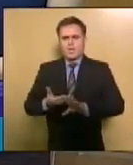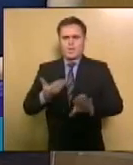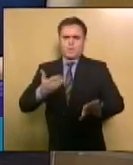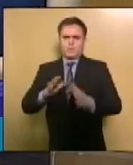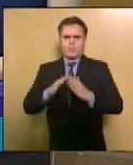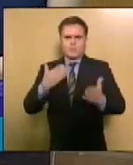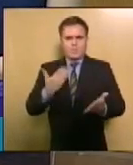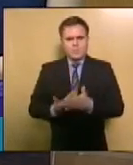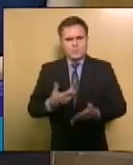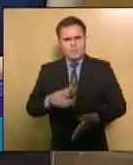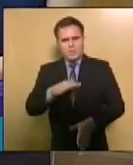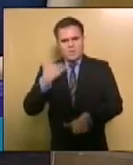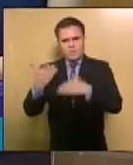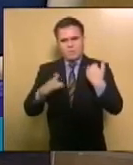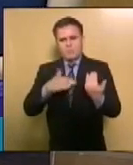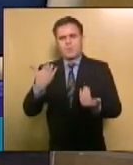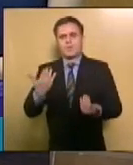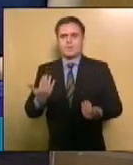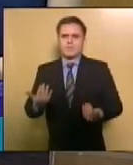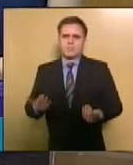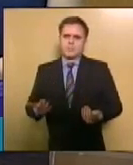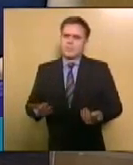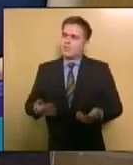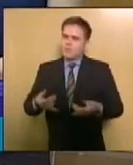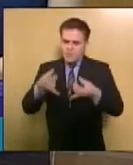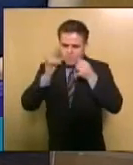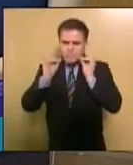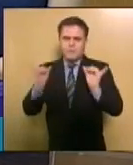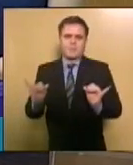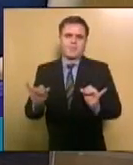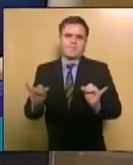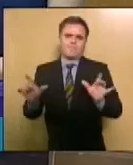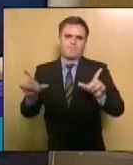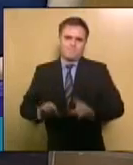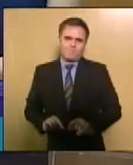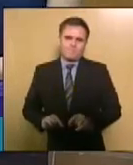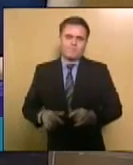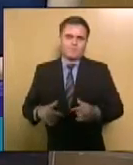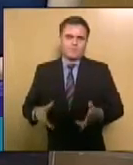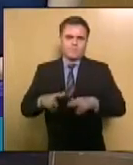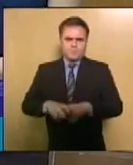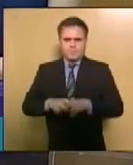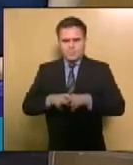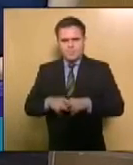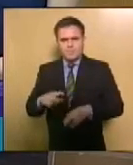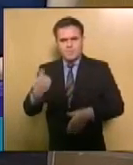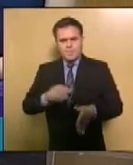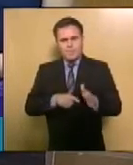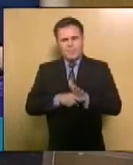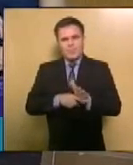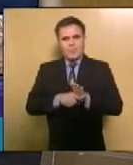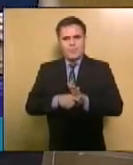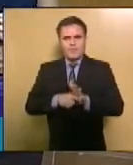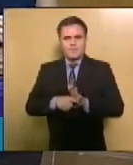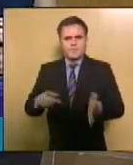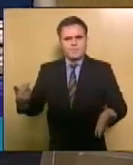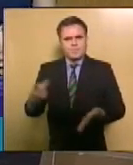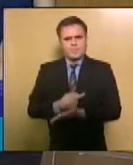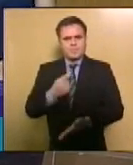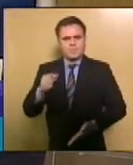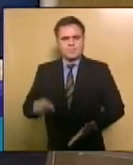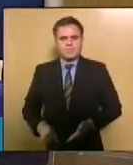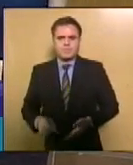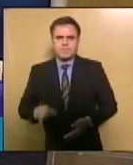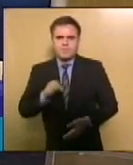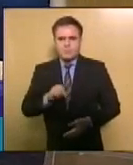a menos de na taxa de homicídio nós vamos observar então nós fizemos esse um exercício contrafactual ou seja o mundo e se aquilo